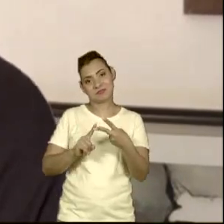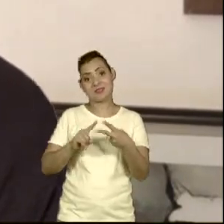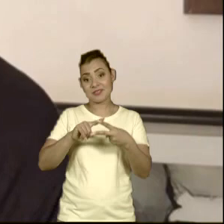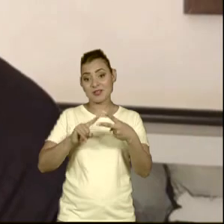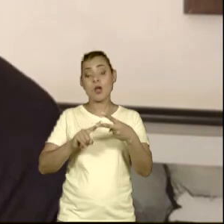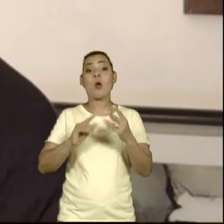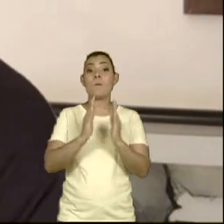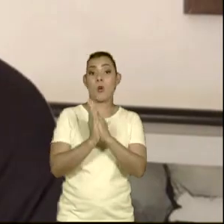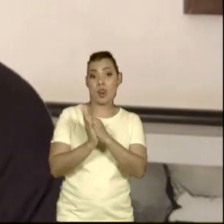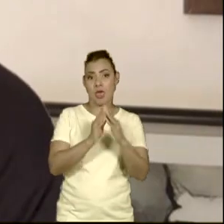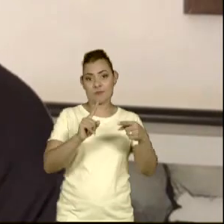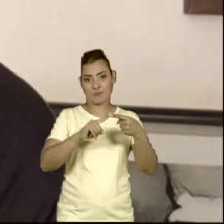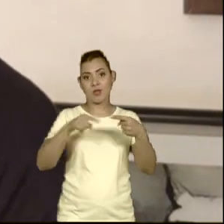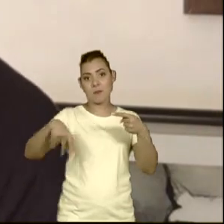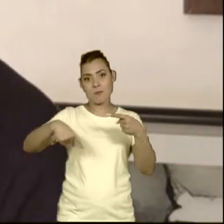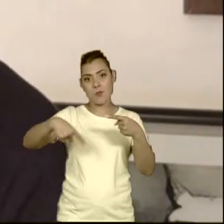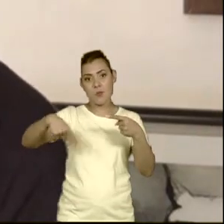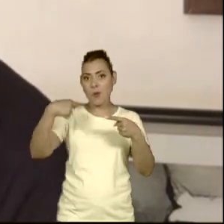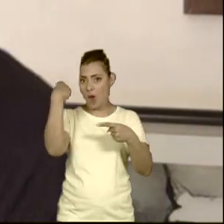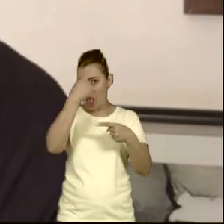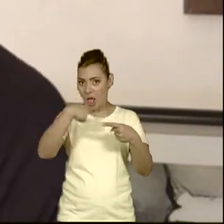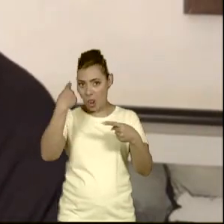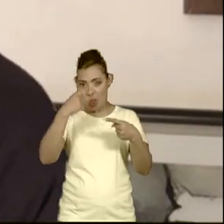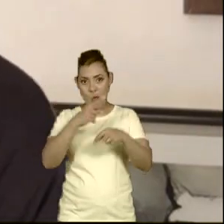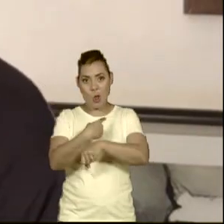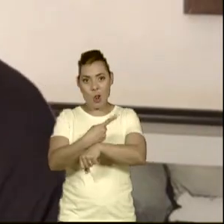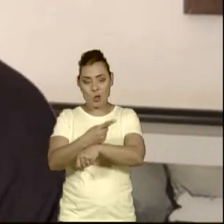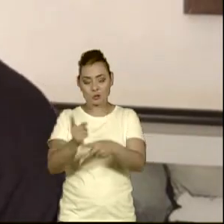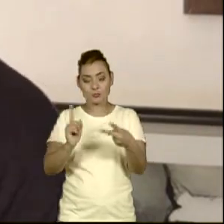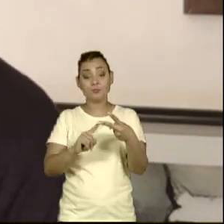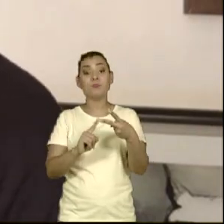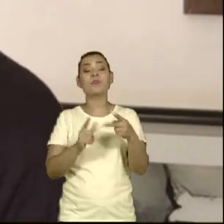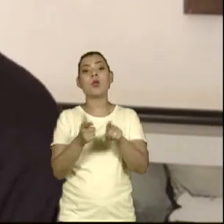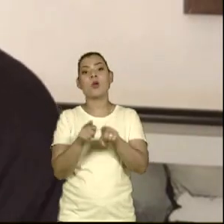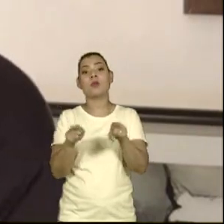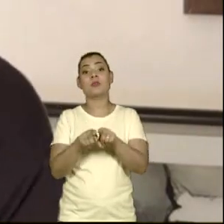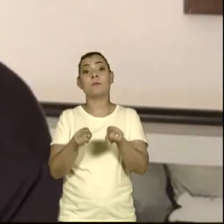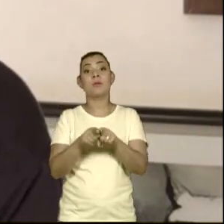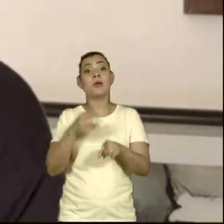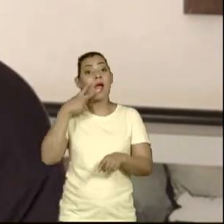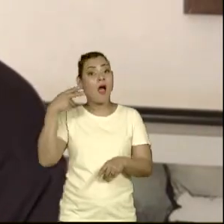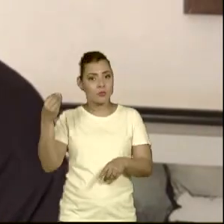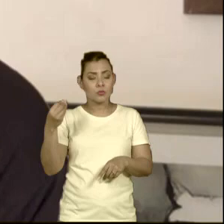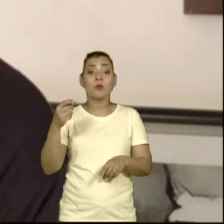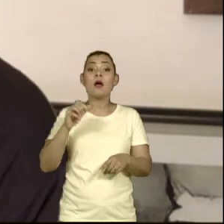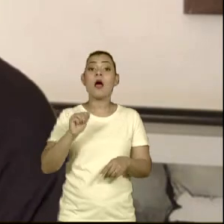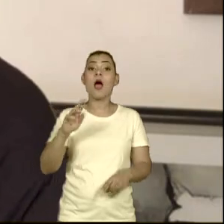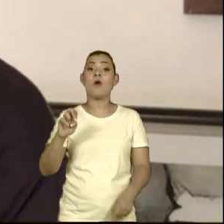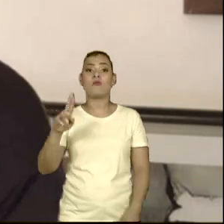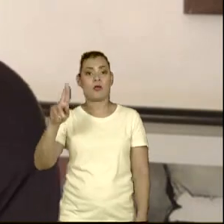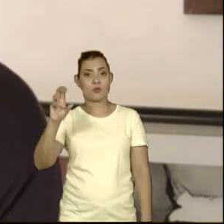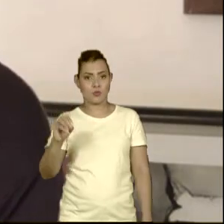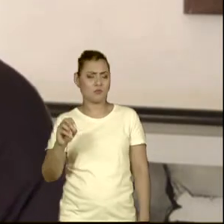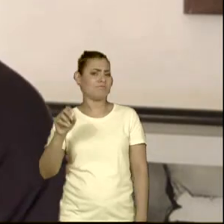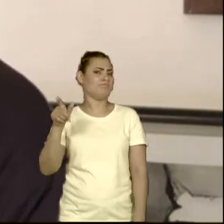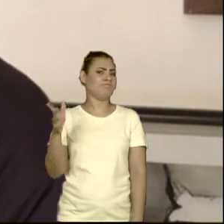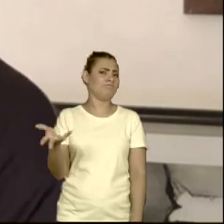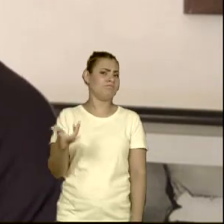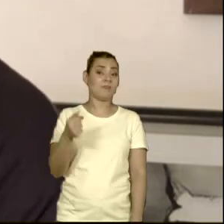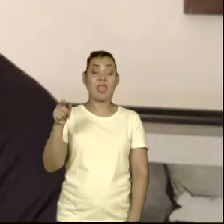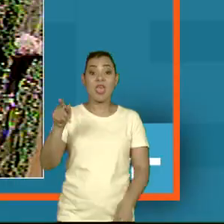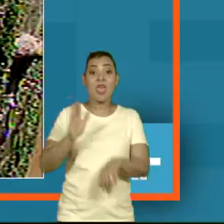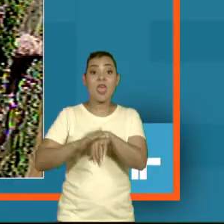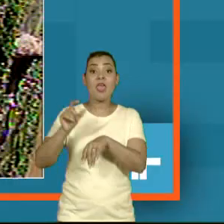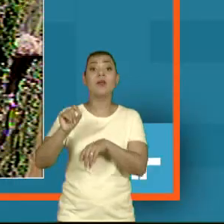os bonecos estavam em todo mundo, todos os manipuladores davam vida a mais de um personagem, né? E o Álvaro Peterson era o cara que, é o cara que dava